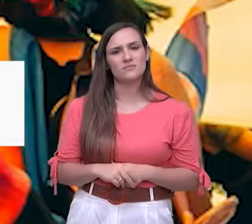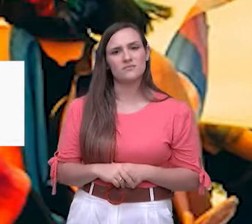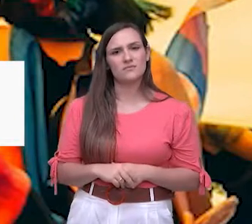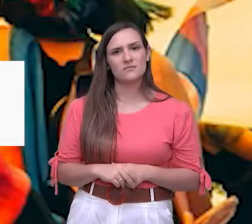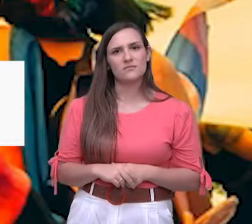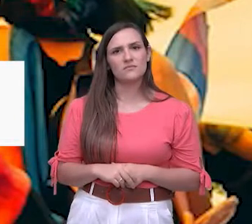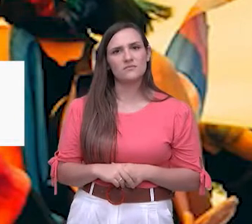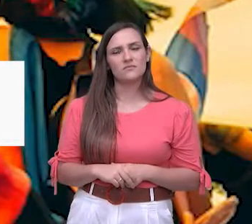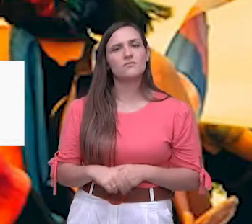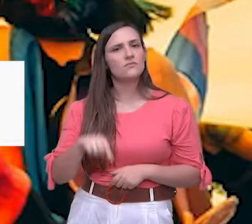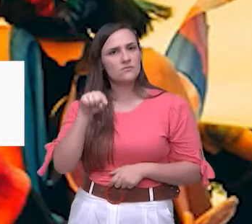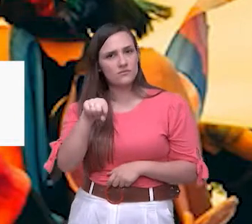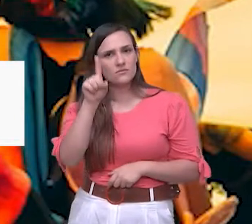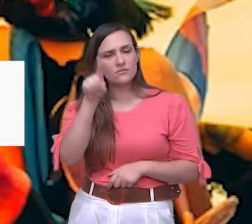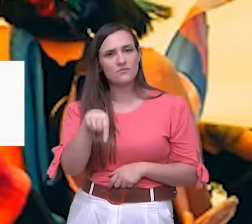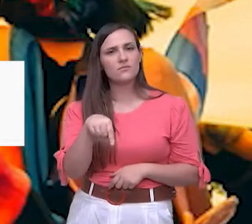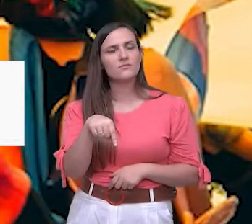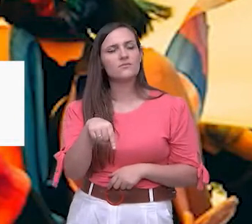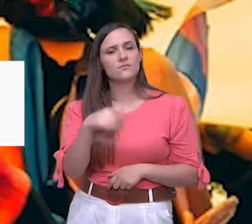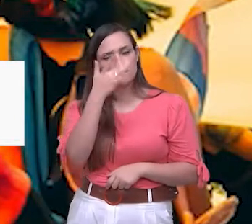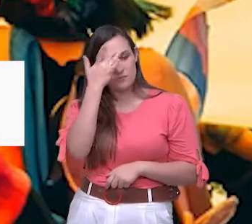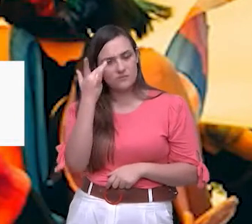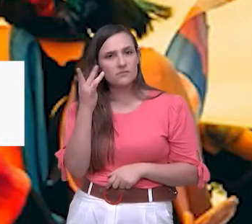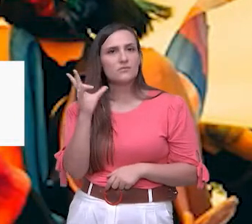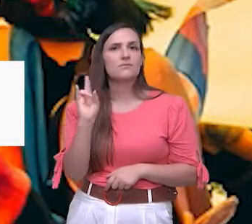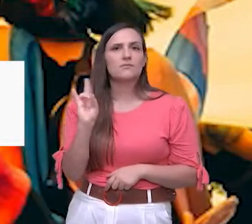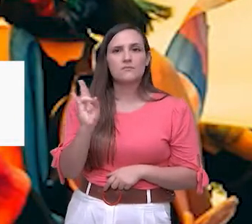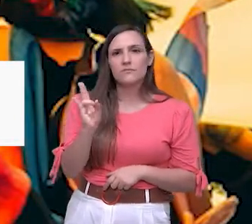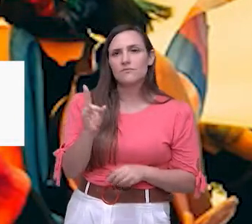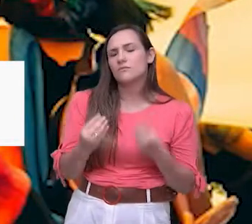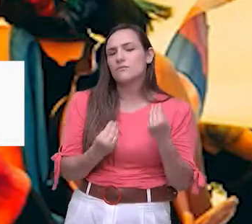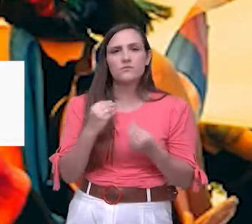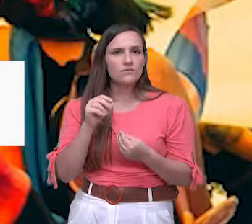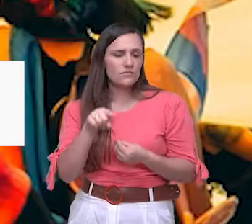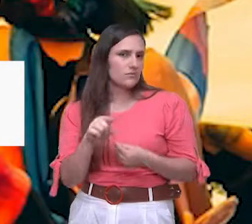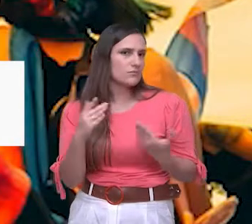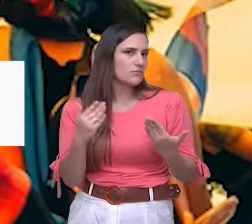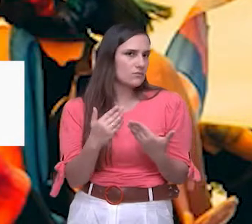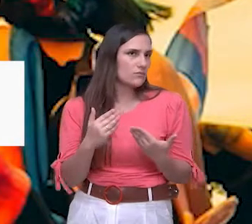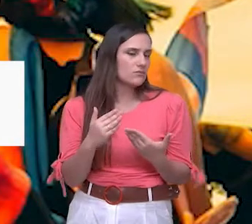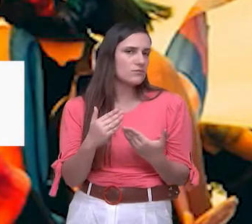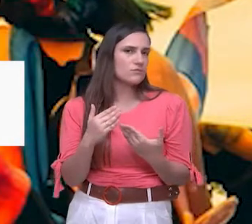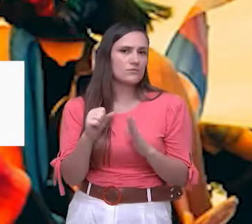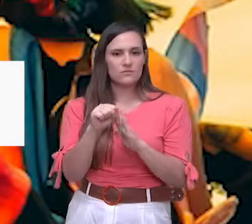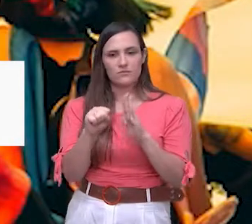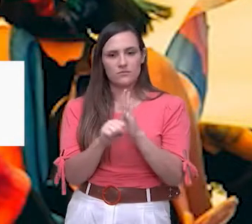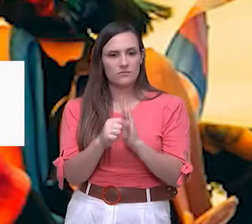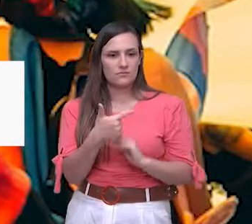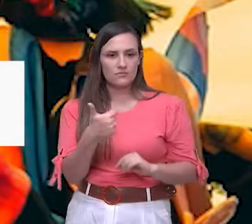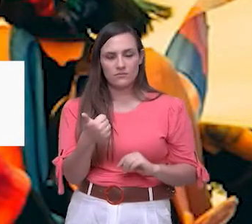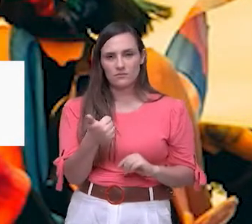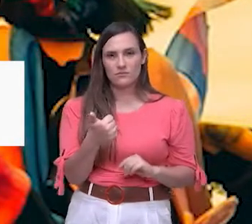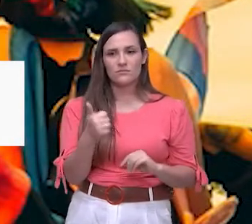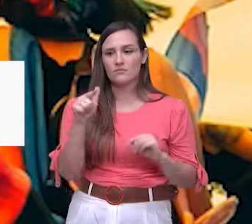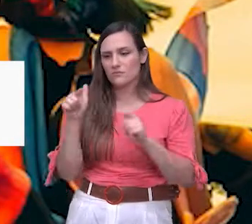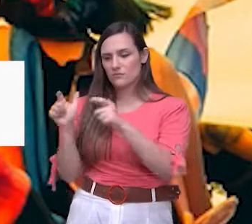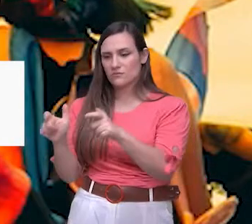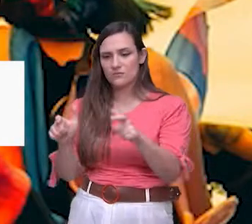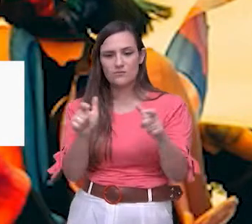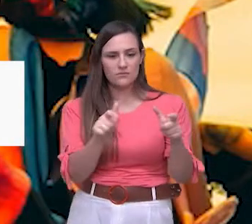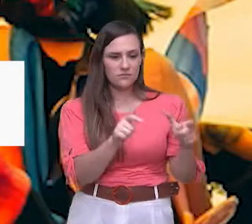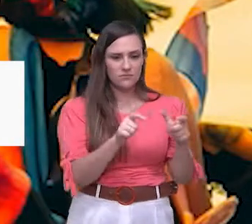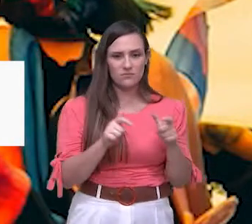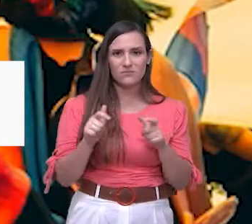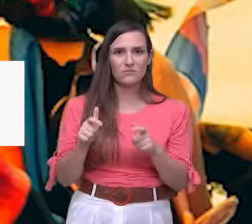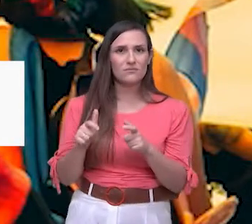como não é um homem dei lida com essa questão e em pleno século 21 né nesses